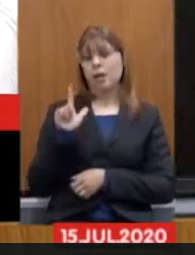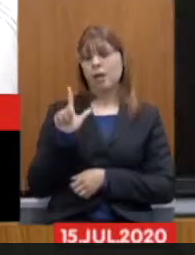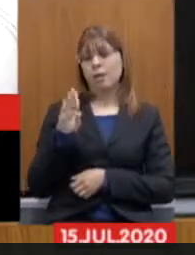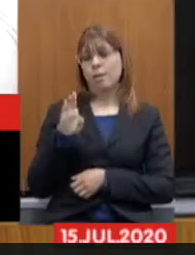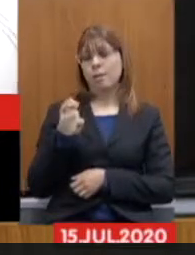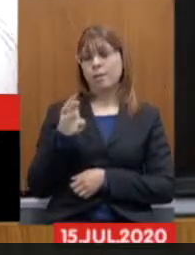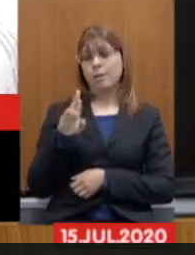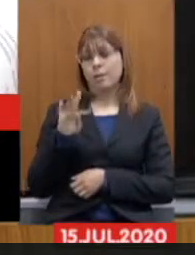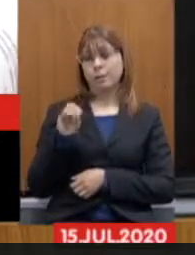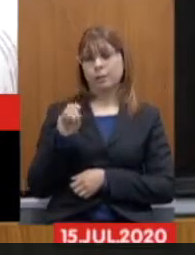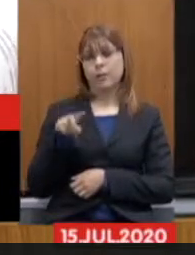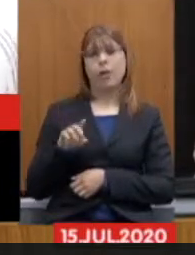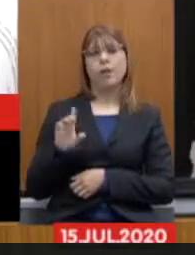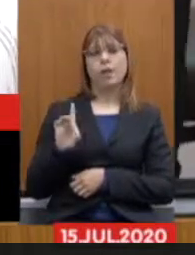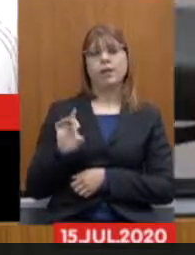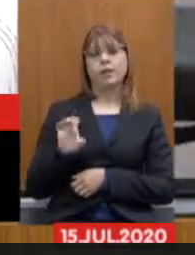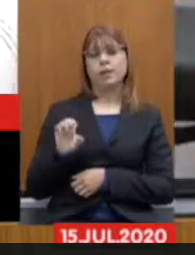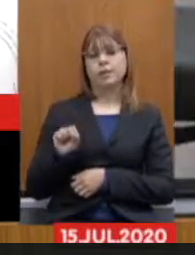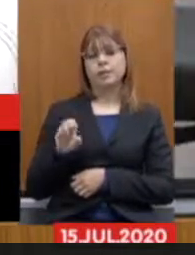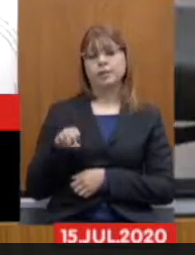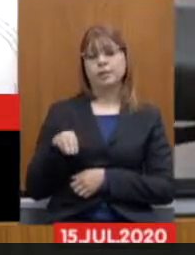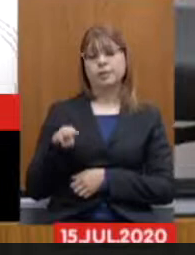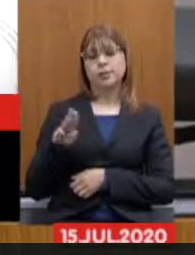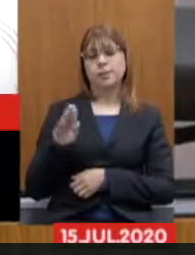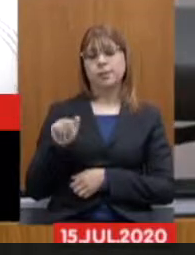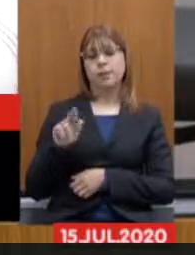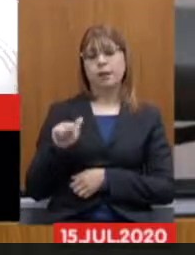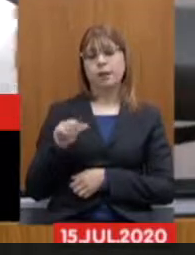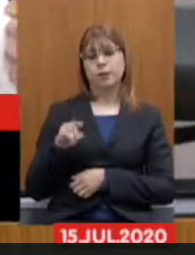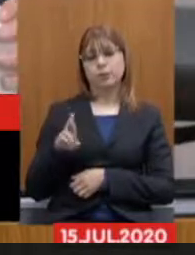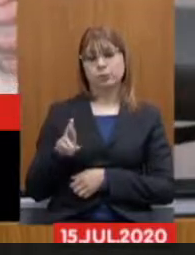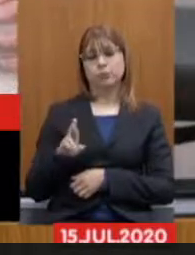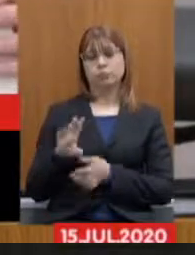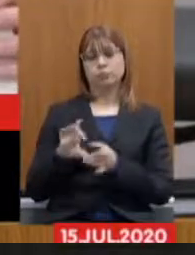que disporá de 15 minutos para sua exposição